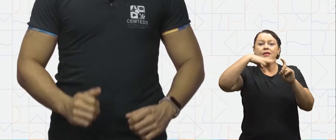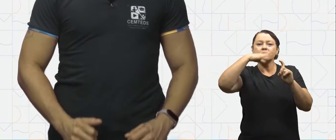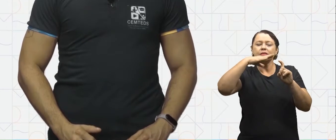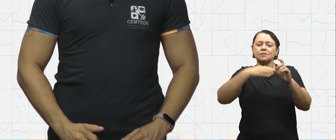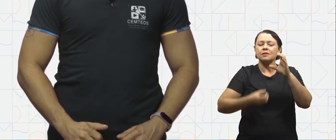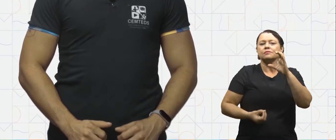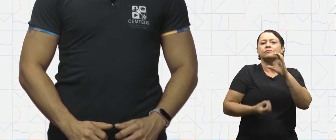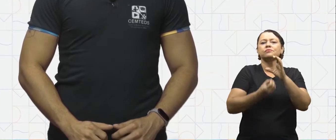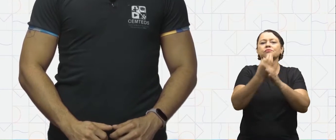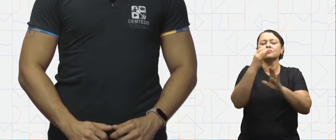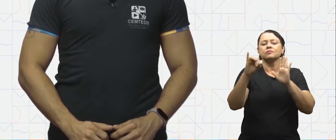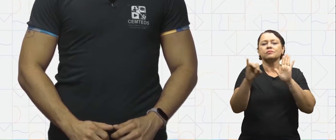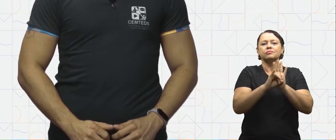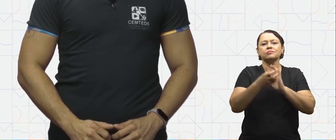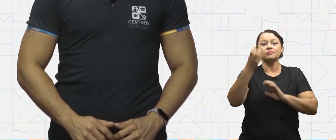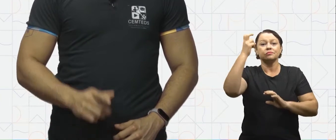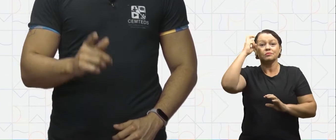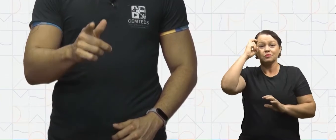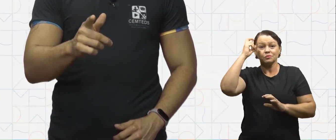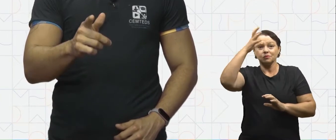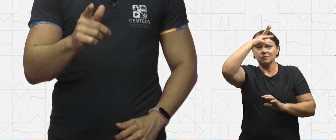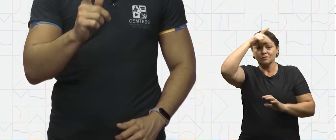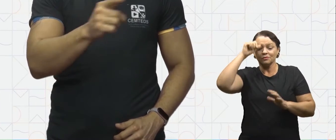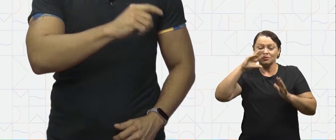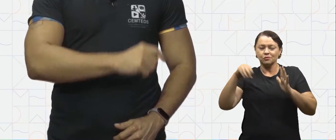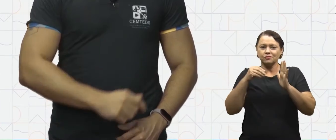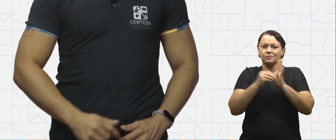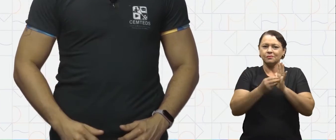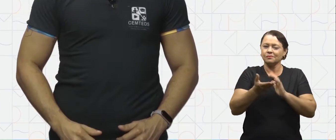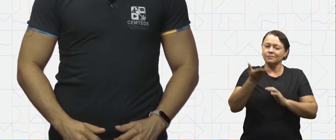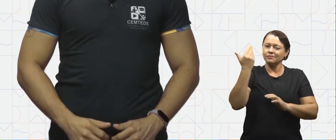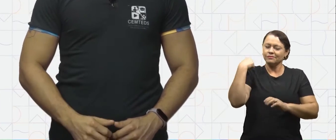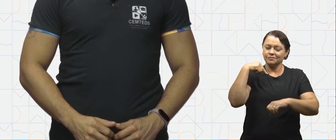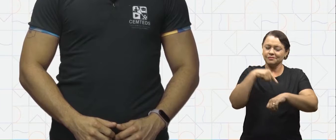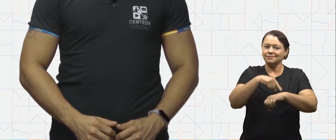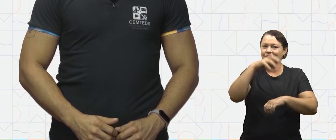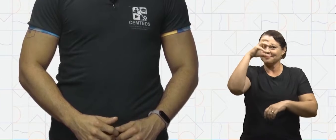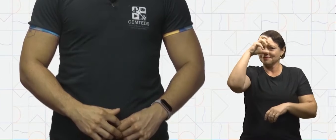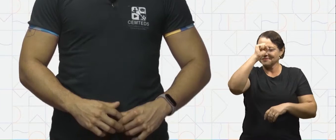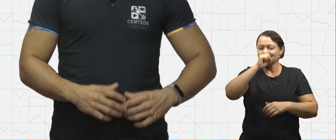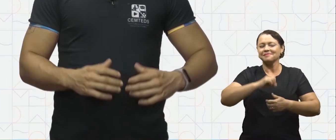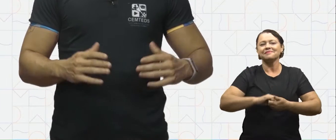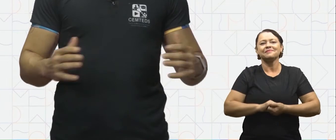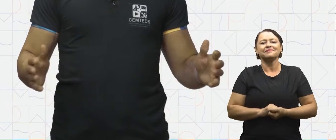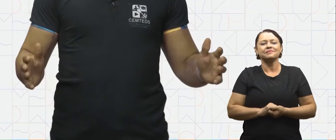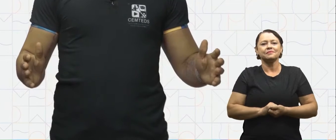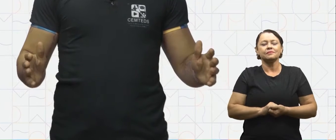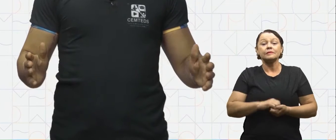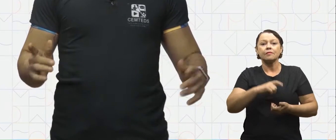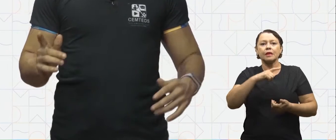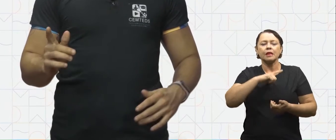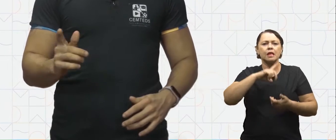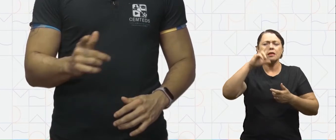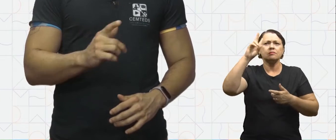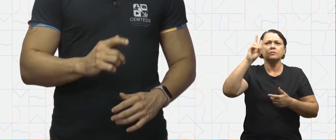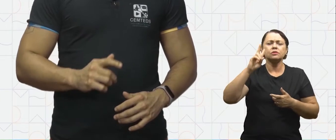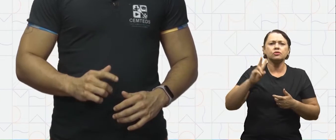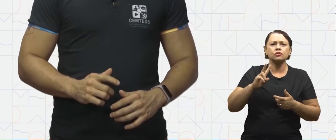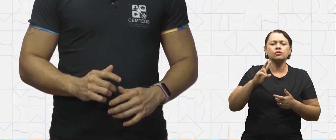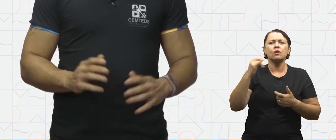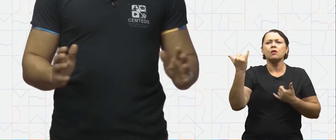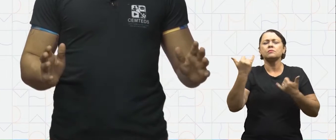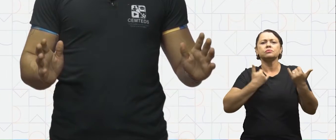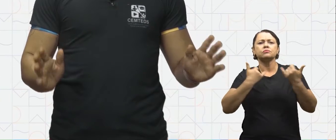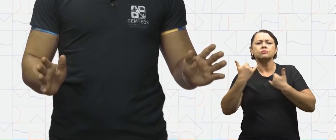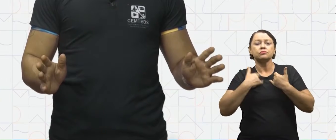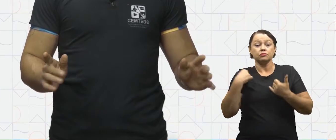formação de sua identidade cultural. Então, vamos lá para a nossa hora de aprender. Muitas histórias que ouvimos sobre